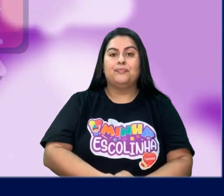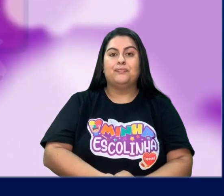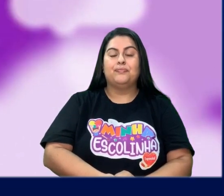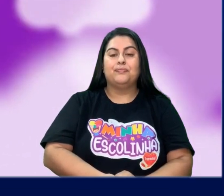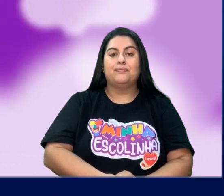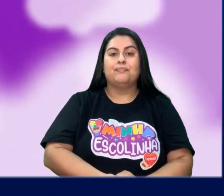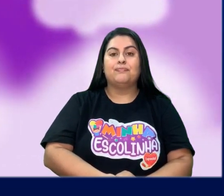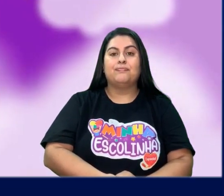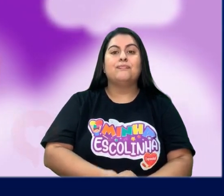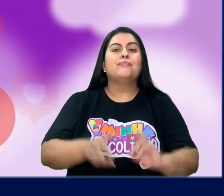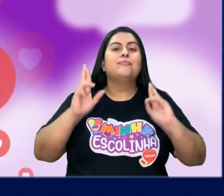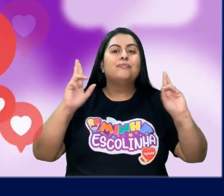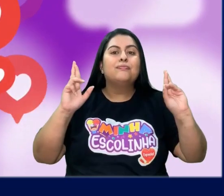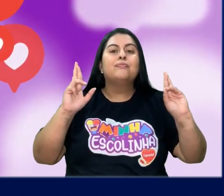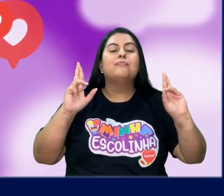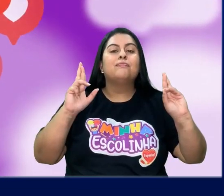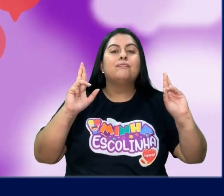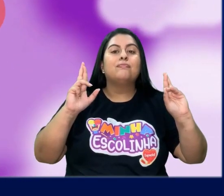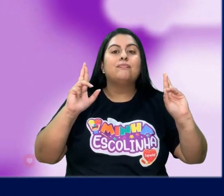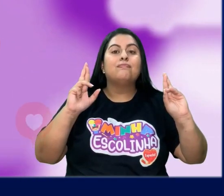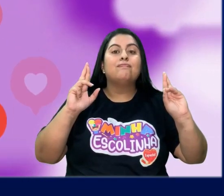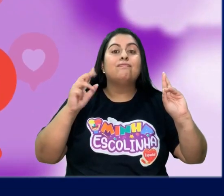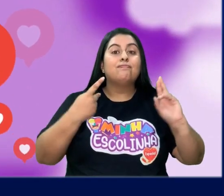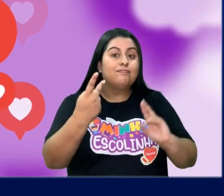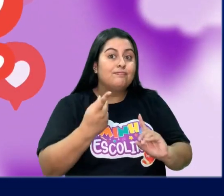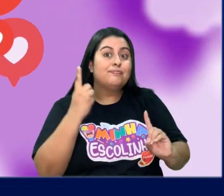É isso aí! Espero que a